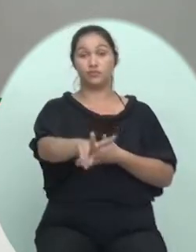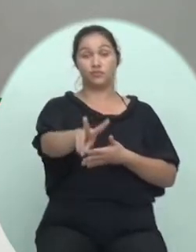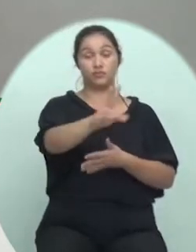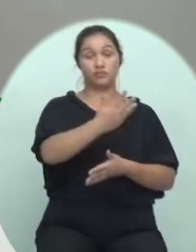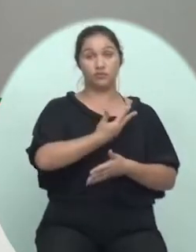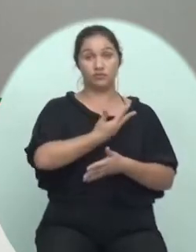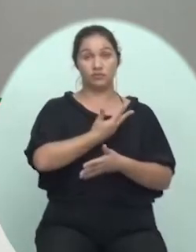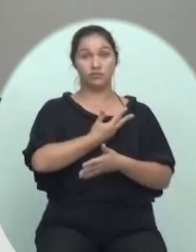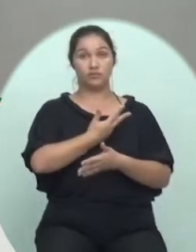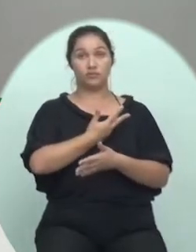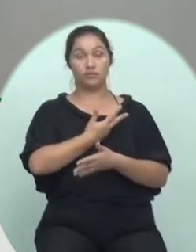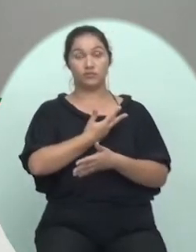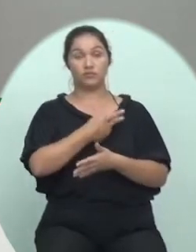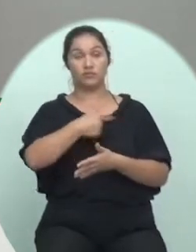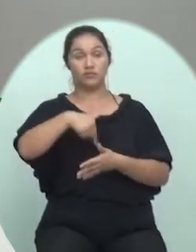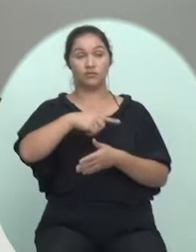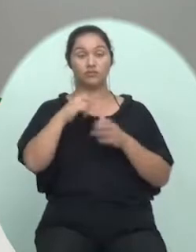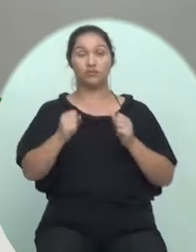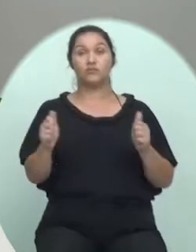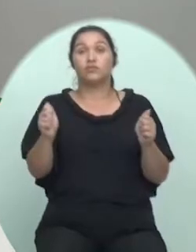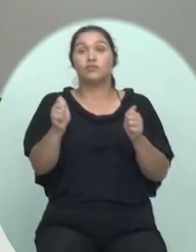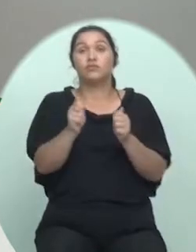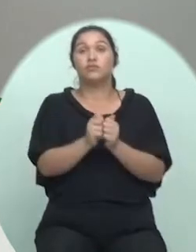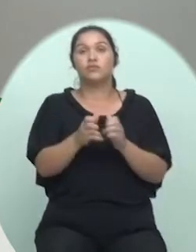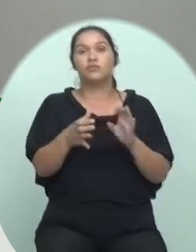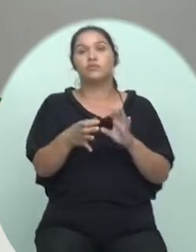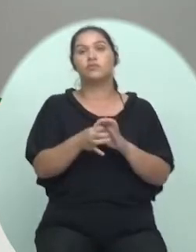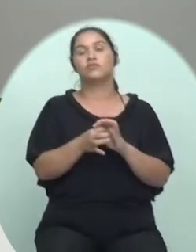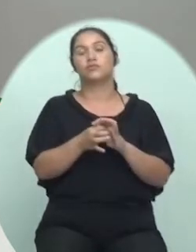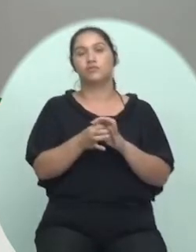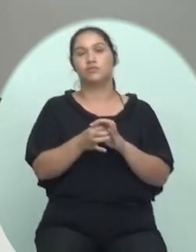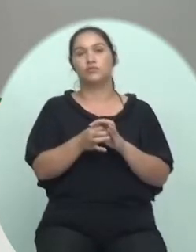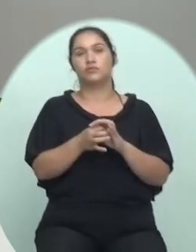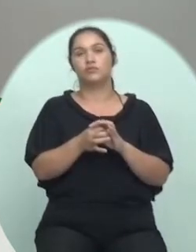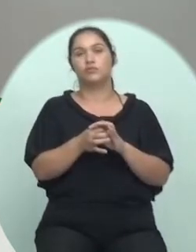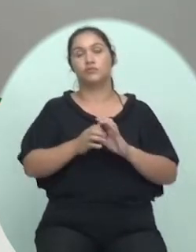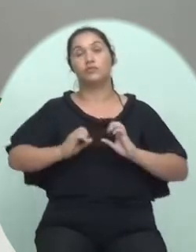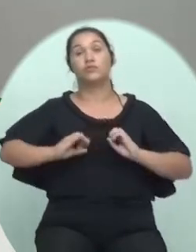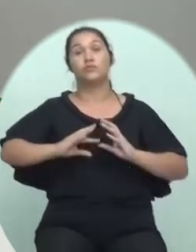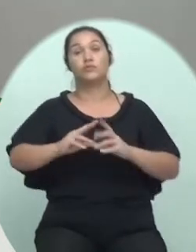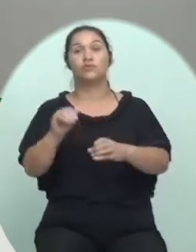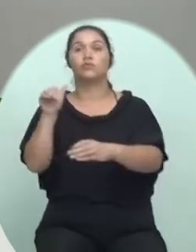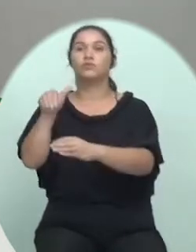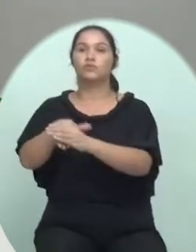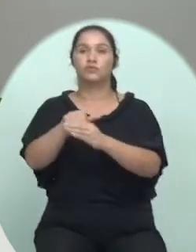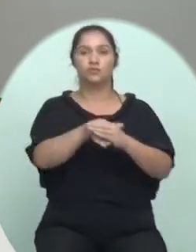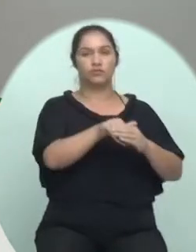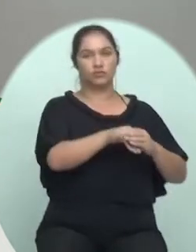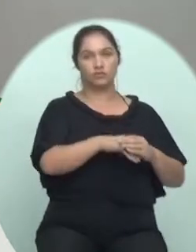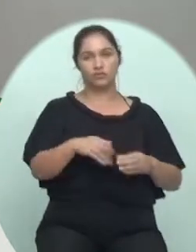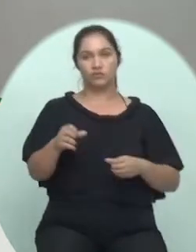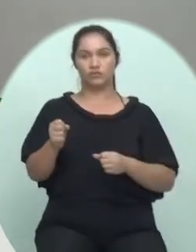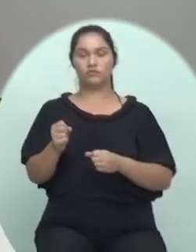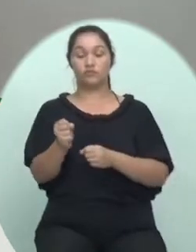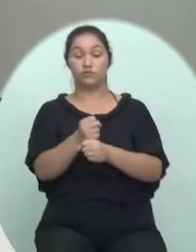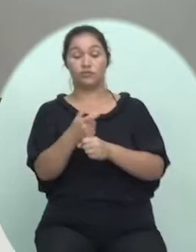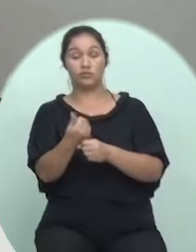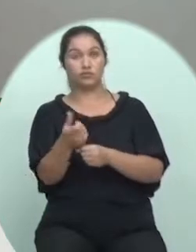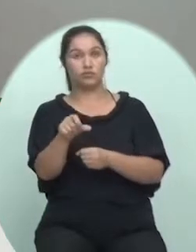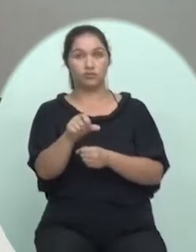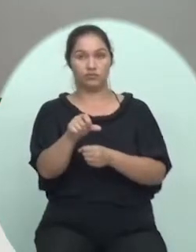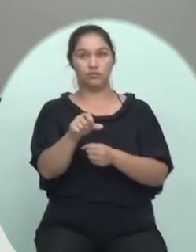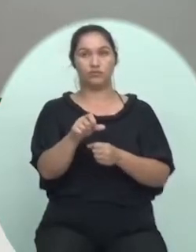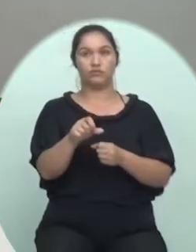sintonia, percepção da opinião pública em relação às votações desta Casa durante este ano. Durante